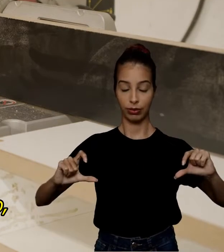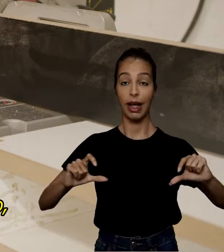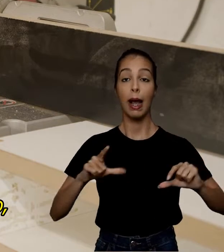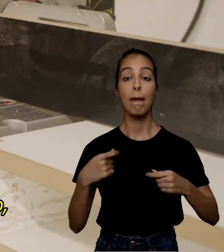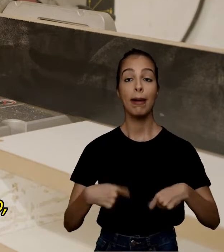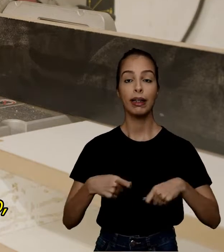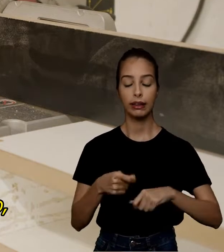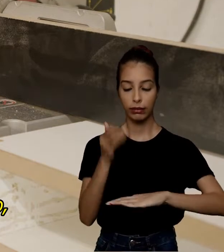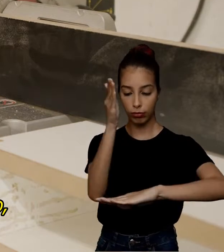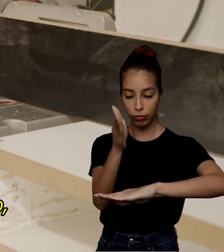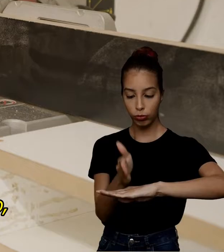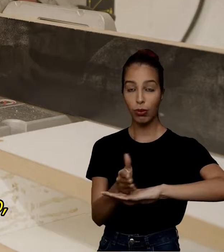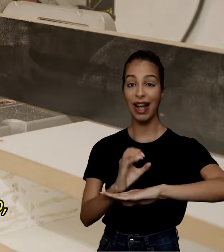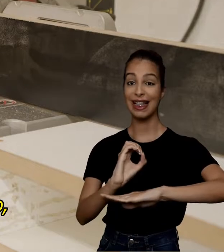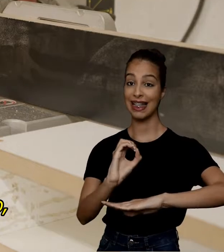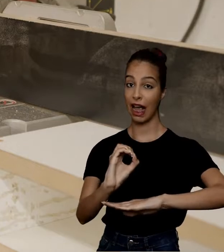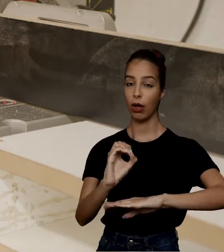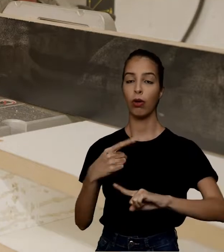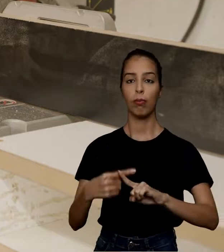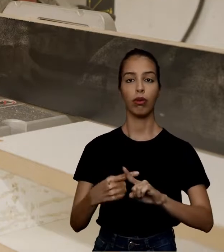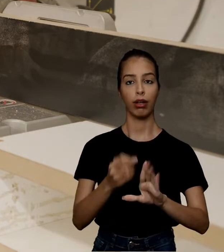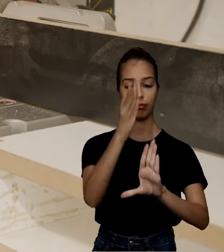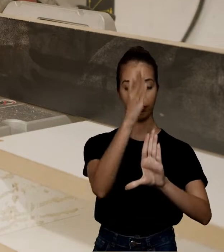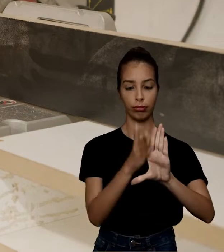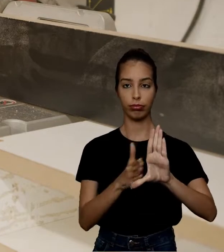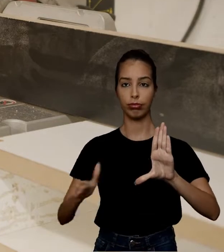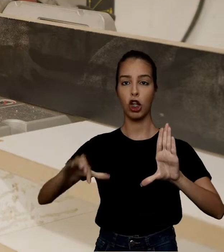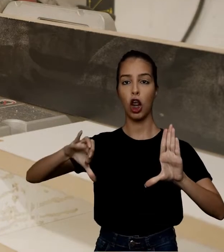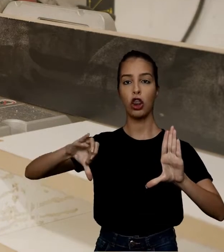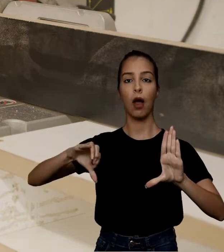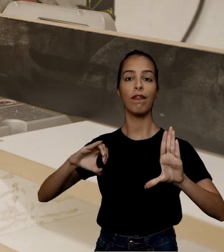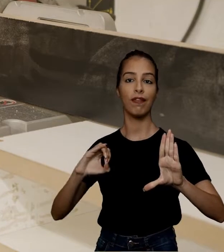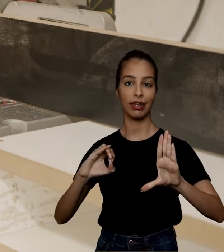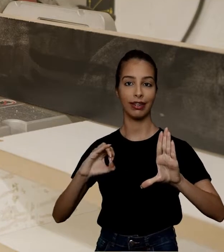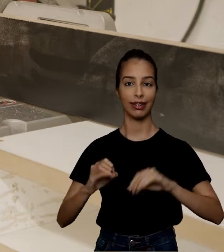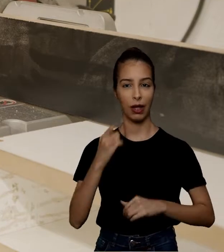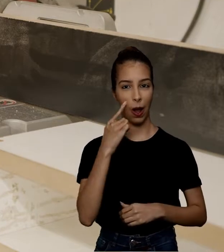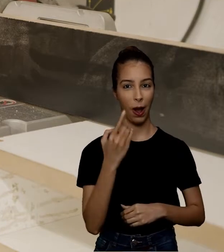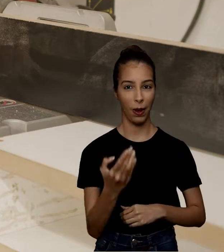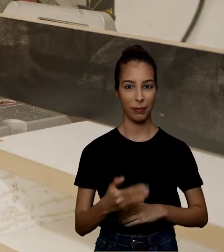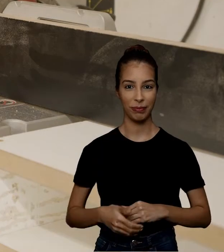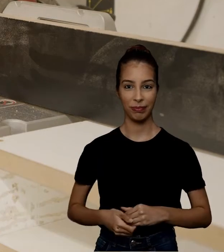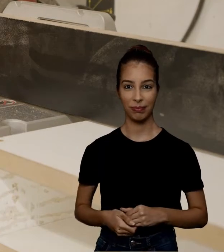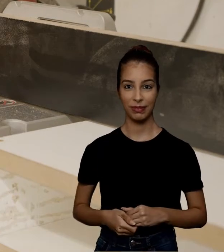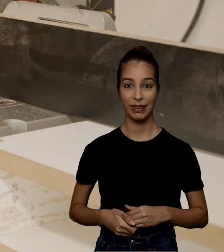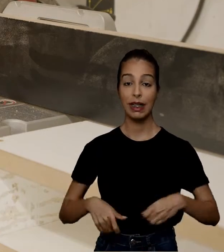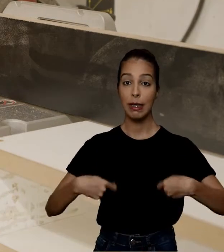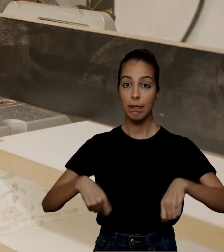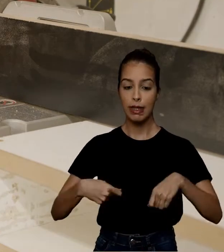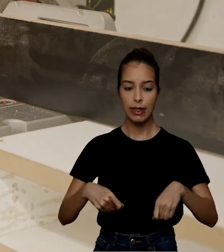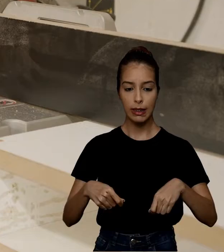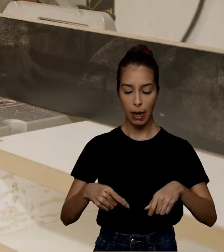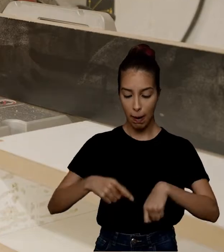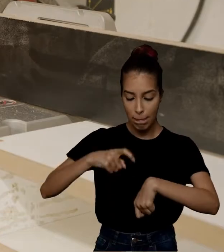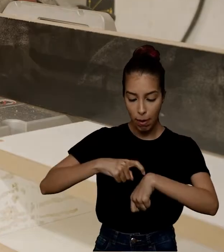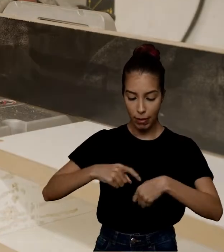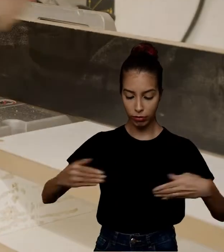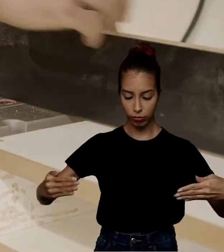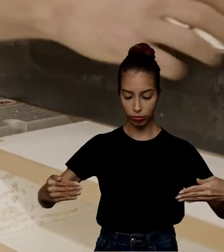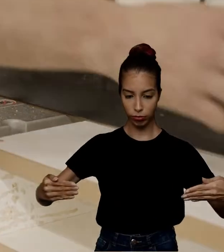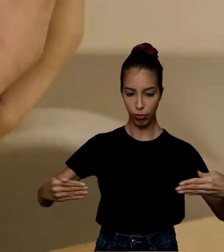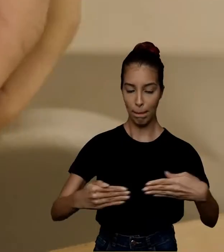0, porque o meu corte vai ser 90 graus. E eu vou aproximar o batente da marca de corte e